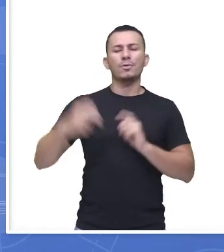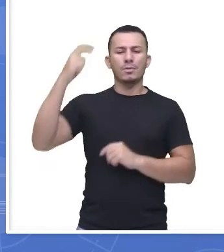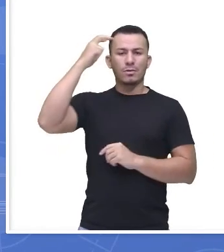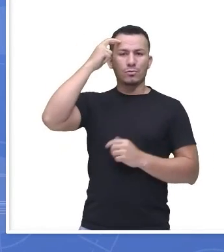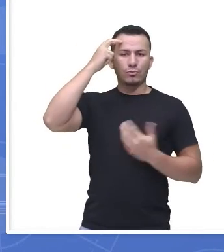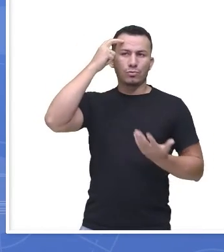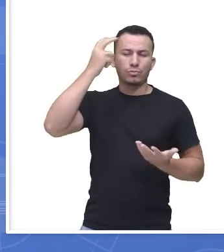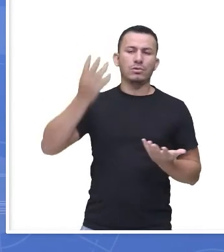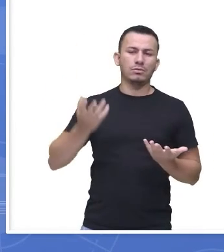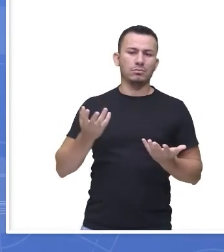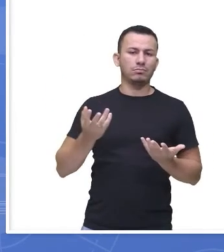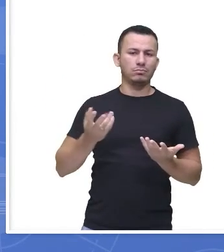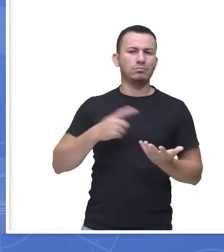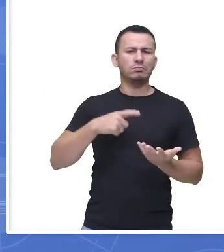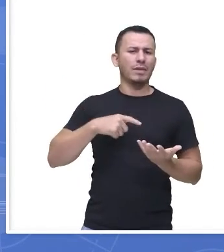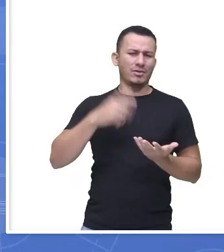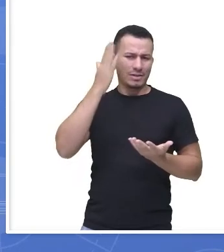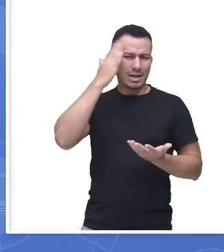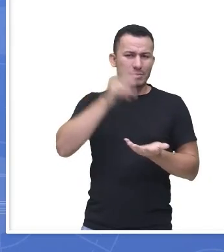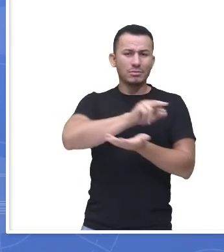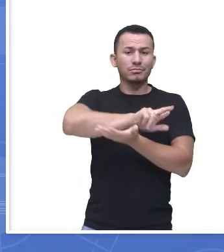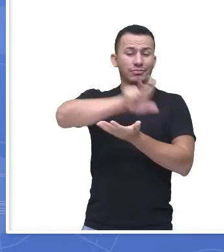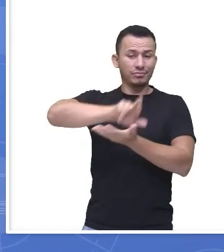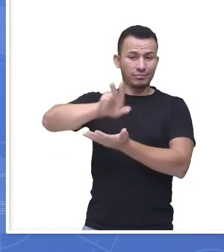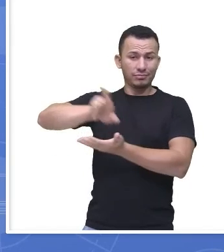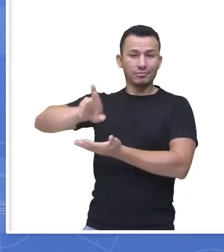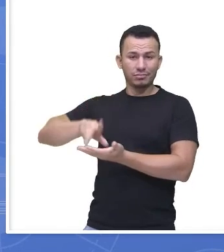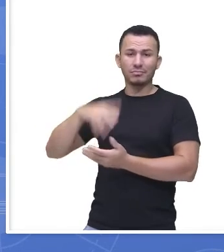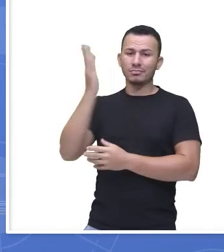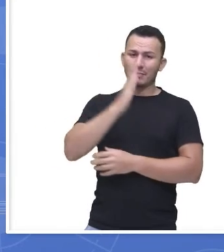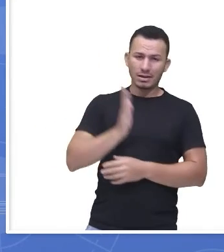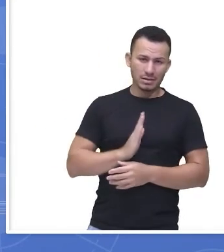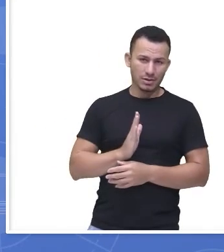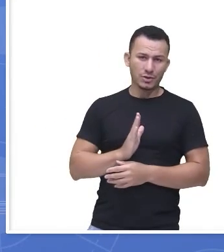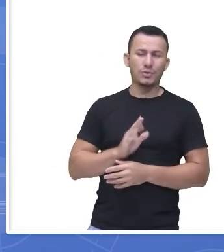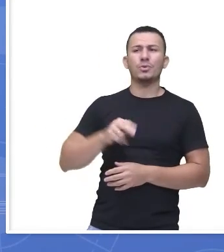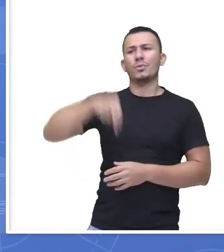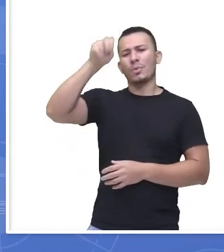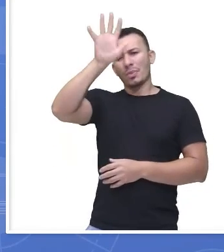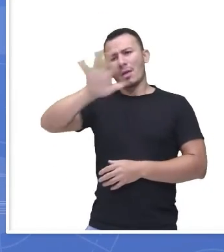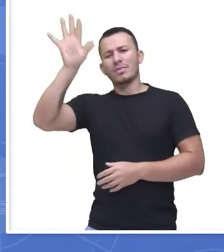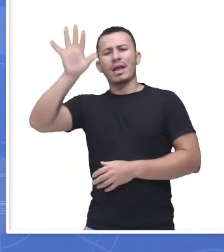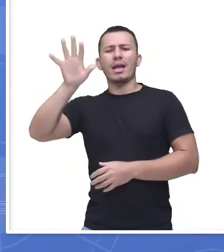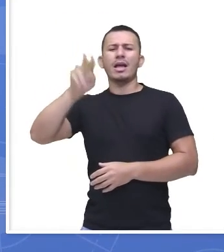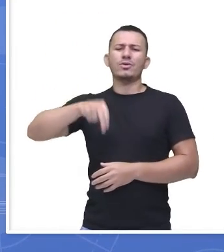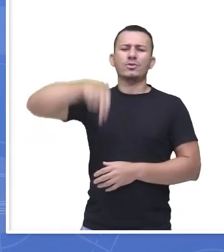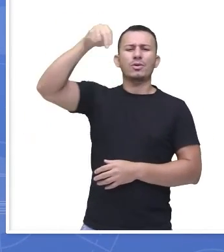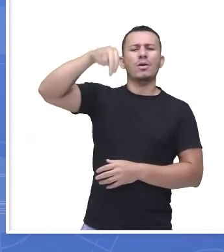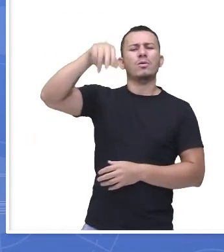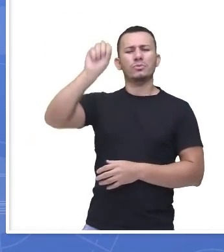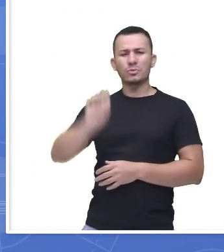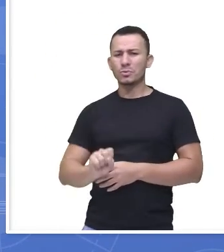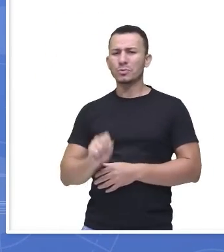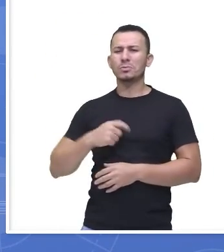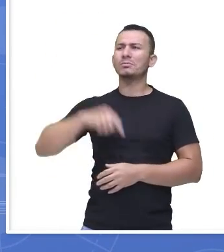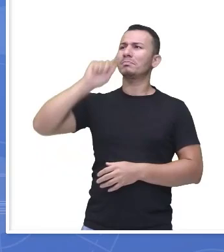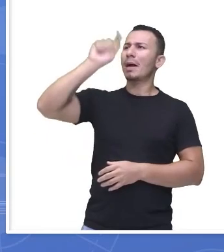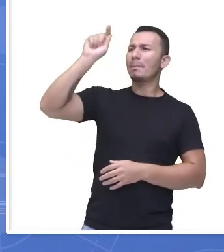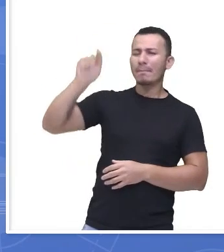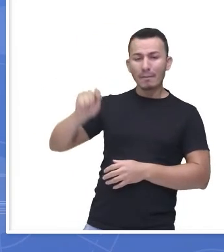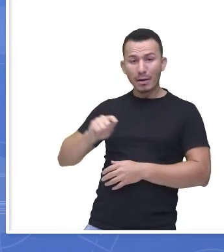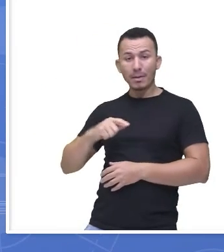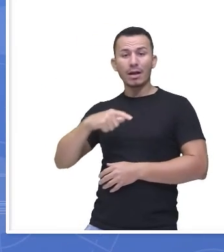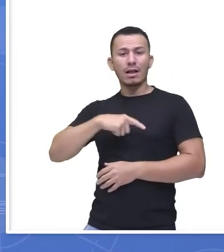né, dessa diversidade entre brasileiros aqui, entre Nordeste, Norte, Sul, né? Fazer toda essa